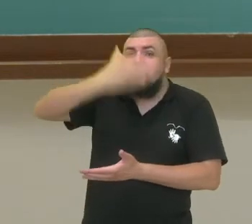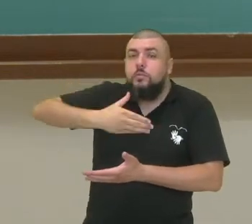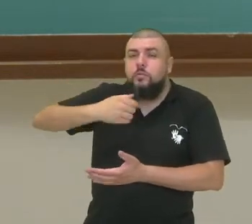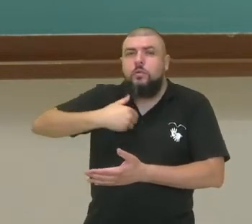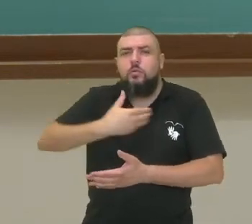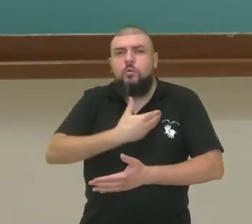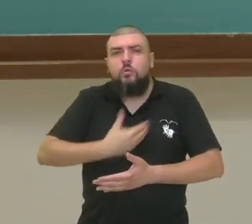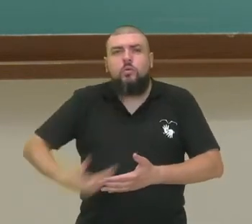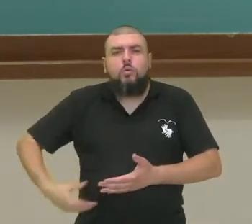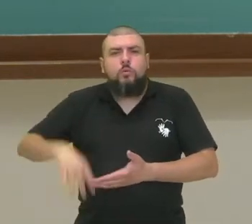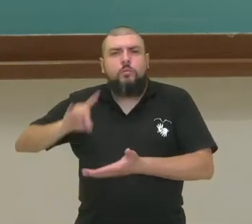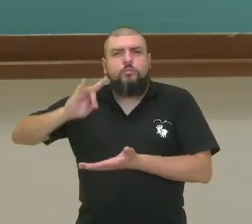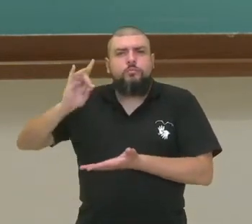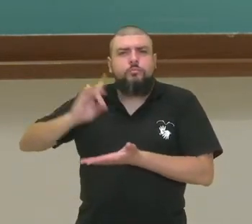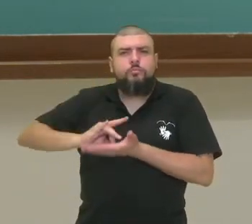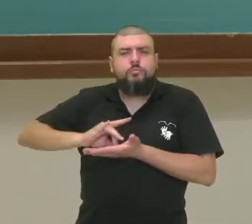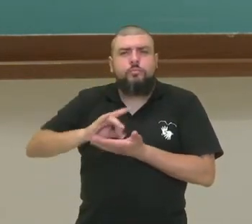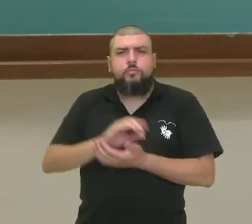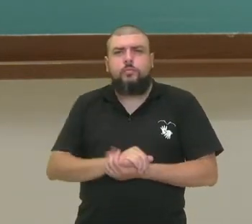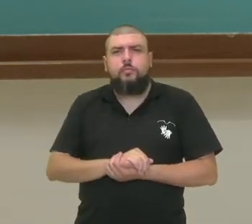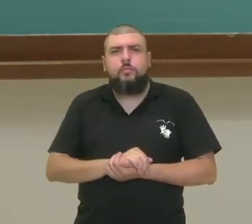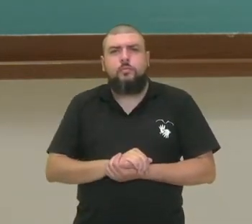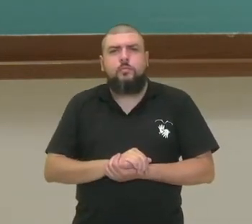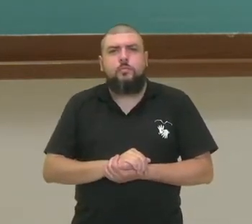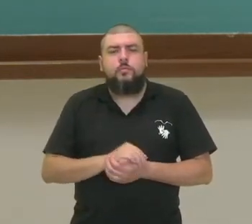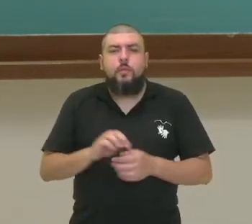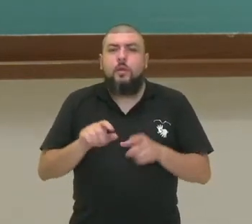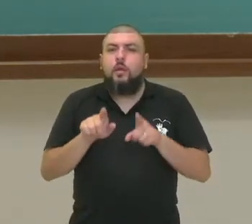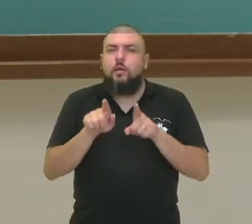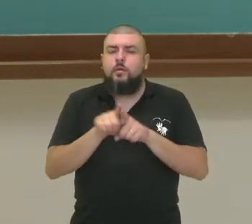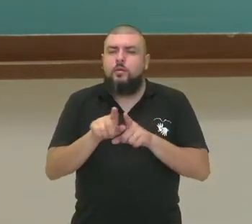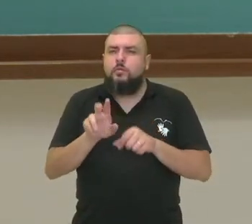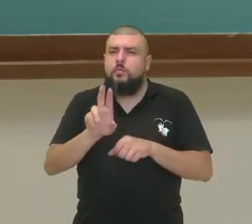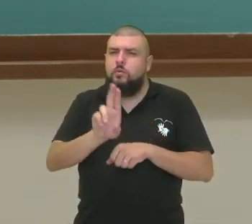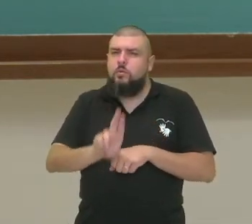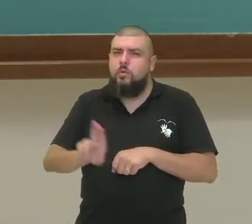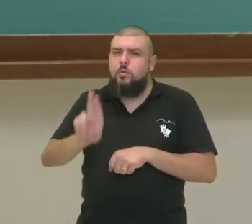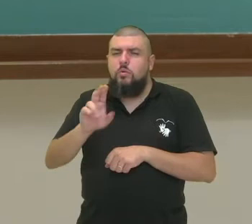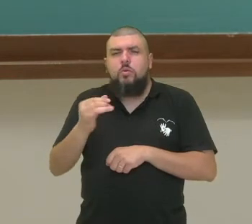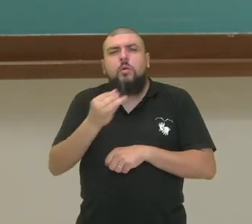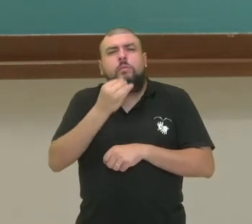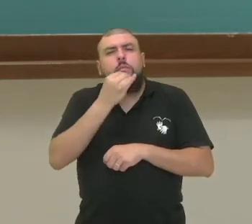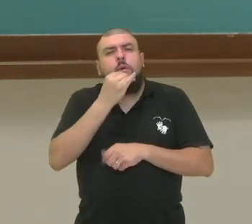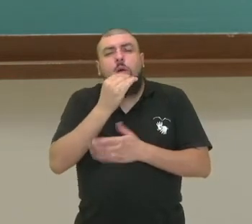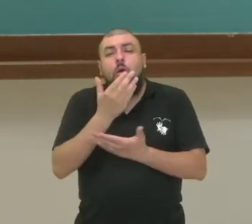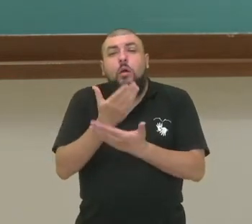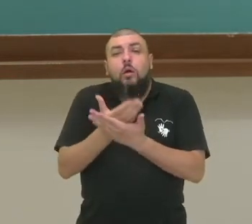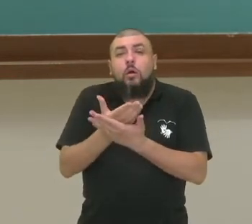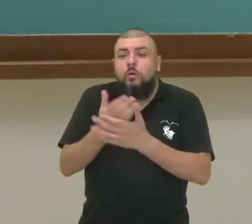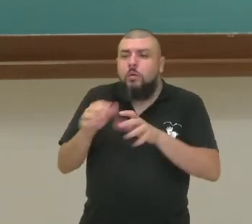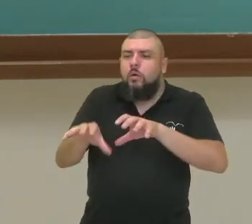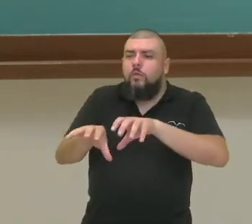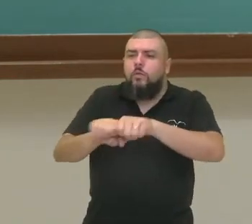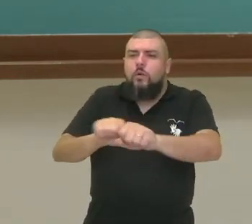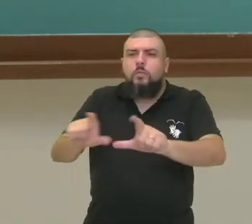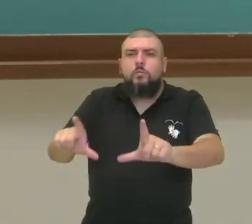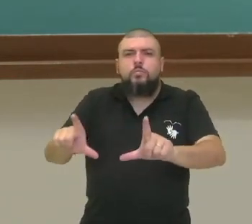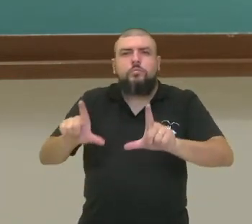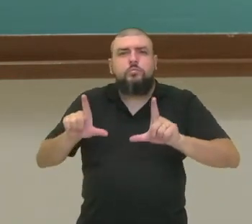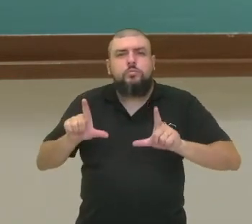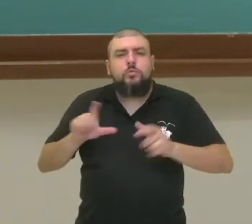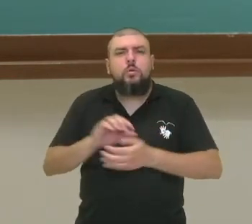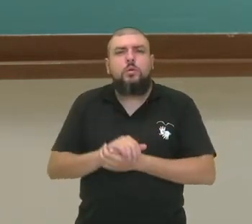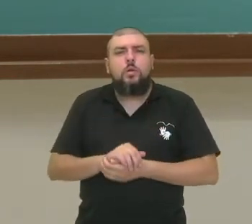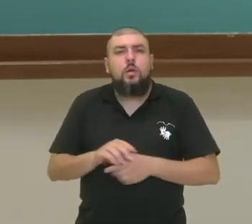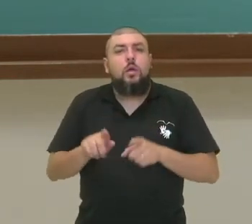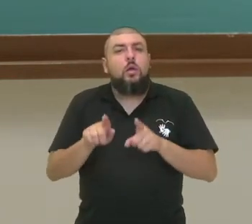governo, também é muitas vezes utilizado em certificados, em diplomas